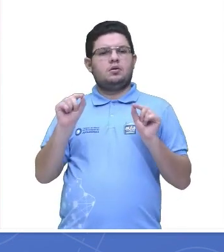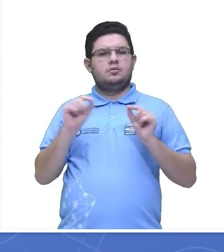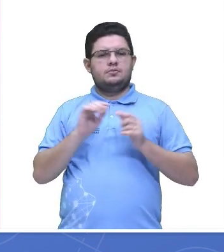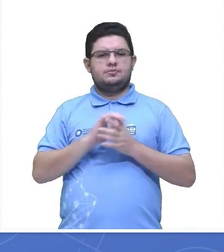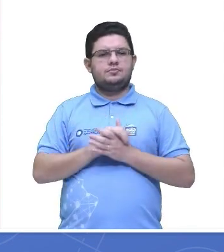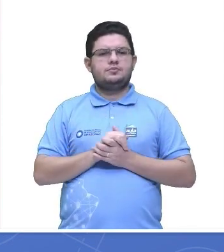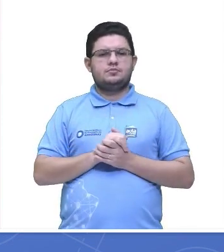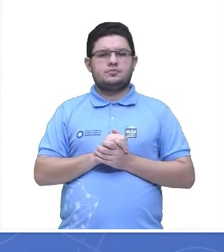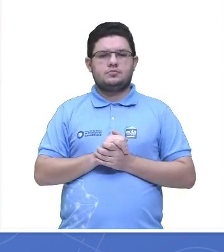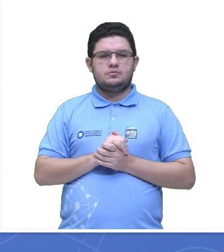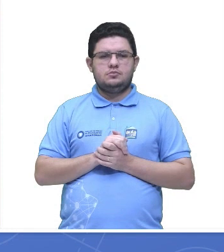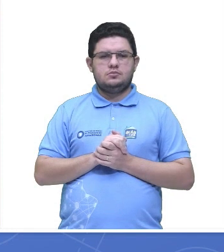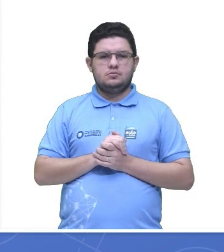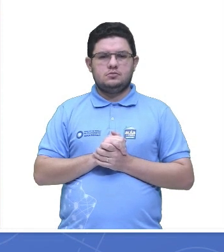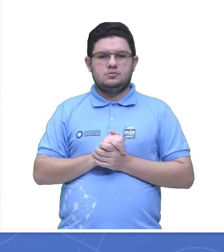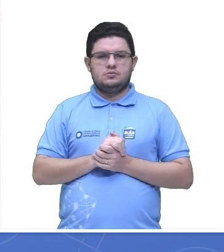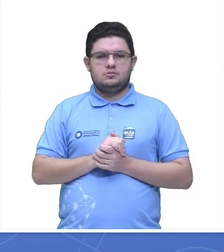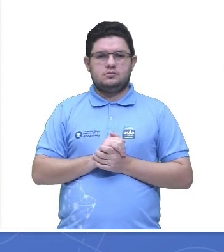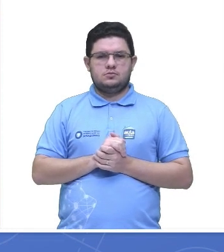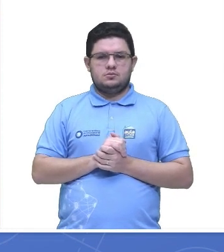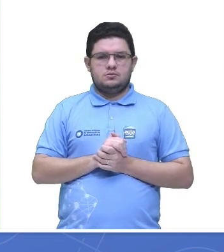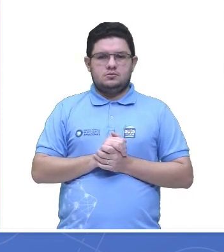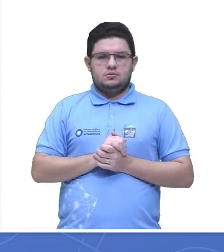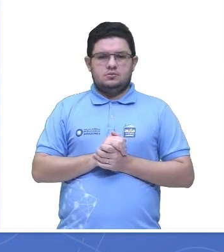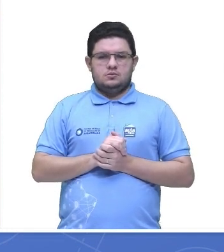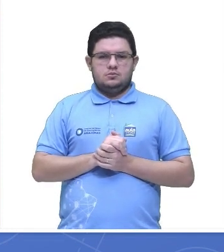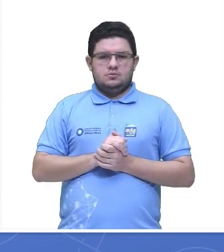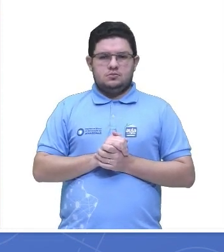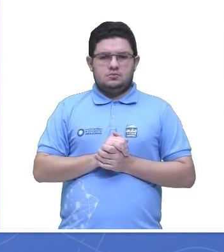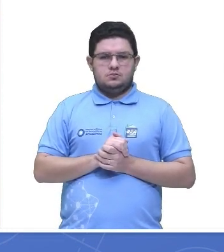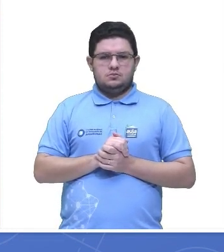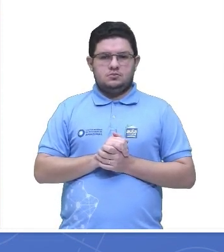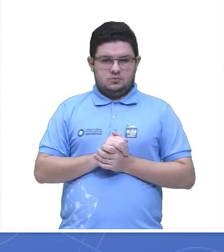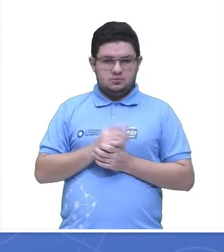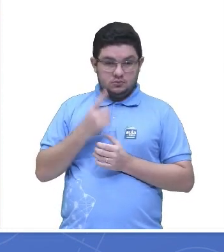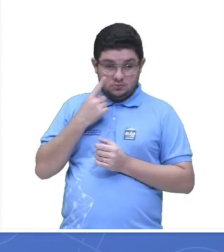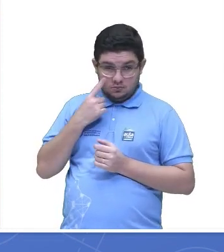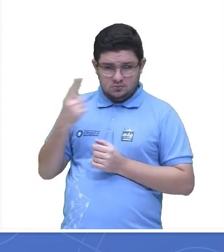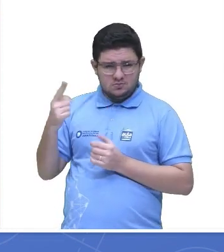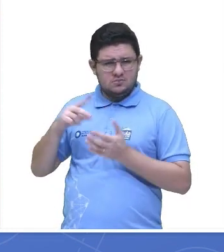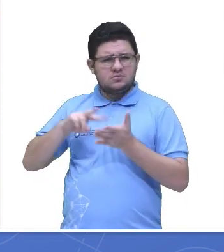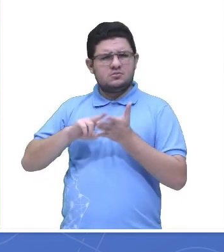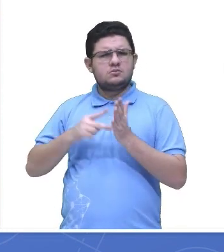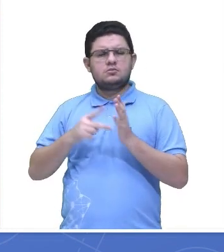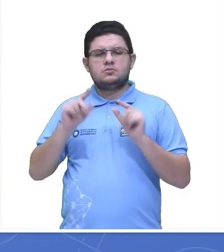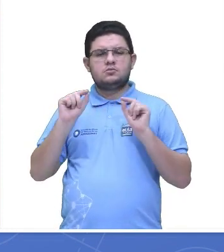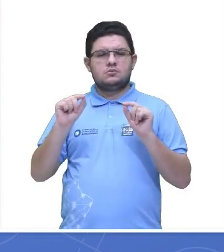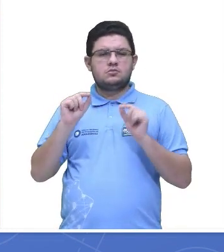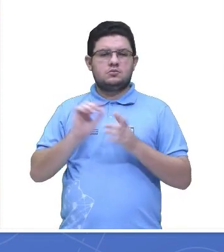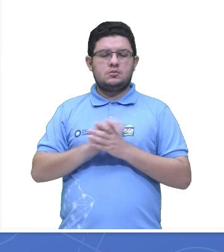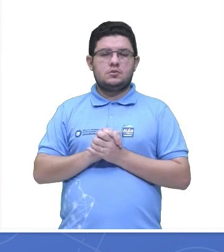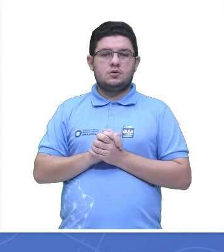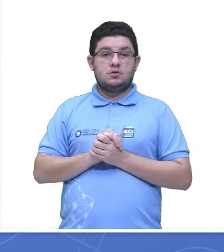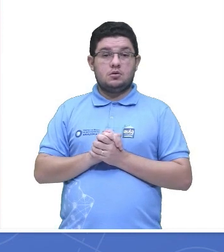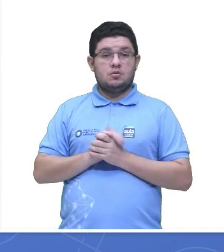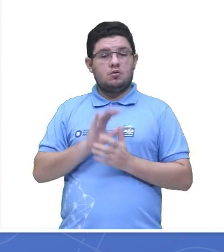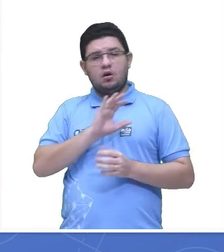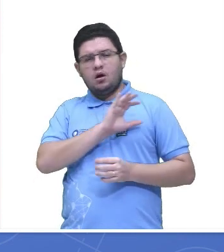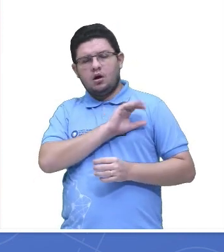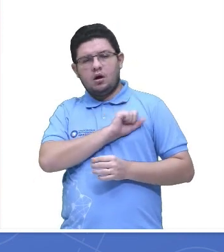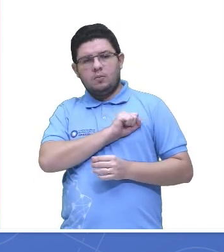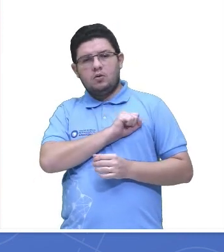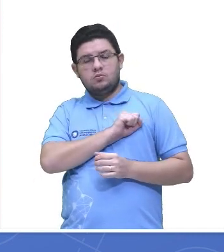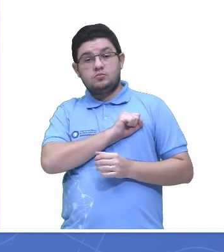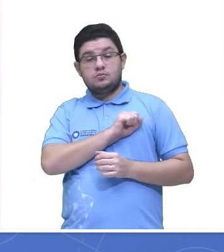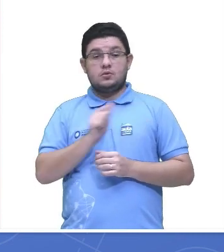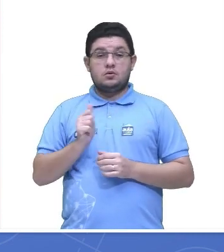power, the world will know the peace. O que está escrito aqui? Quando o poder do amor superar o